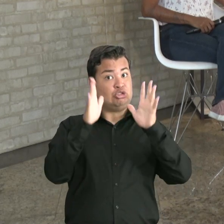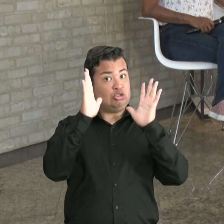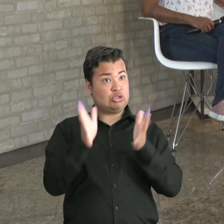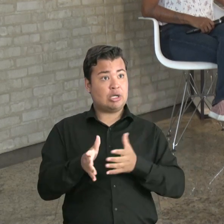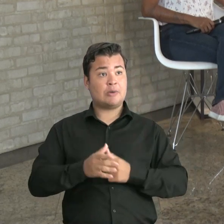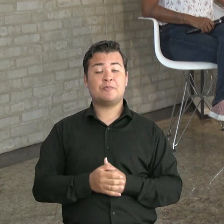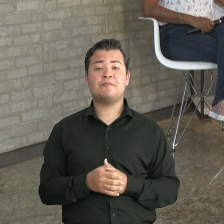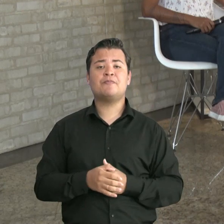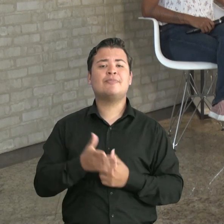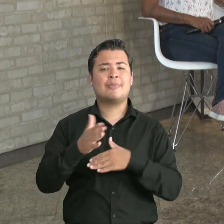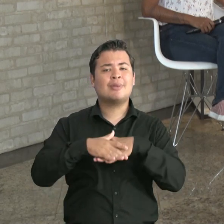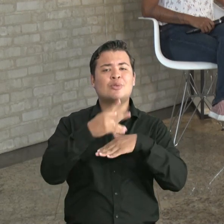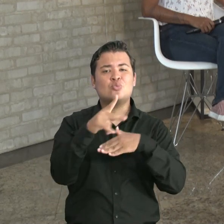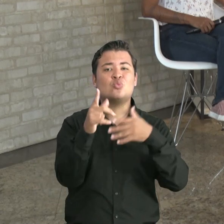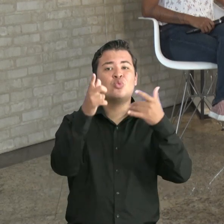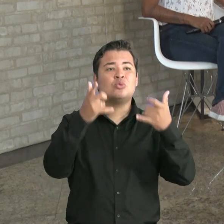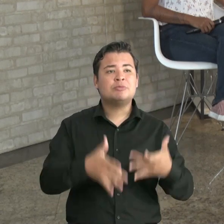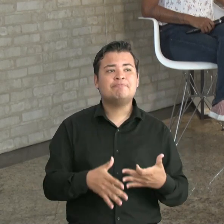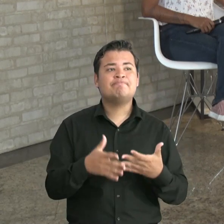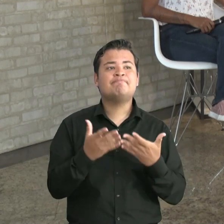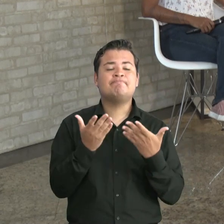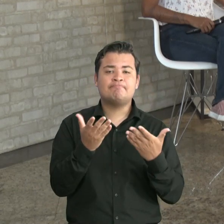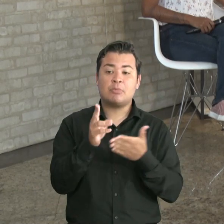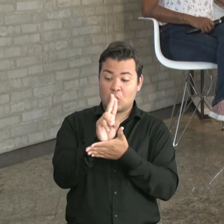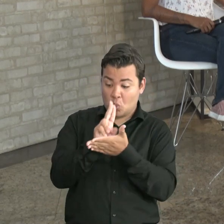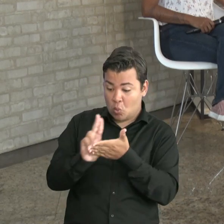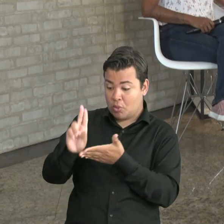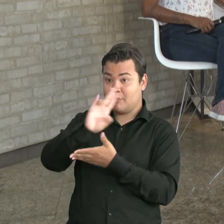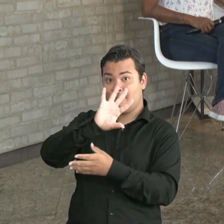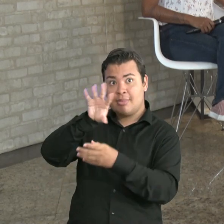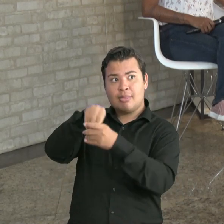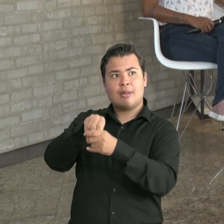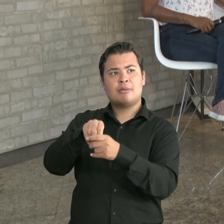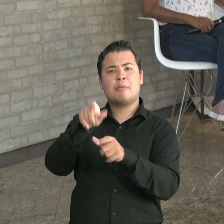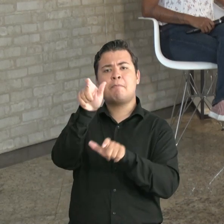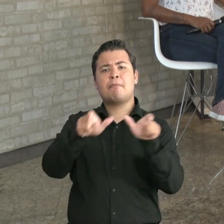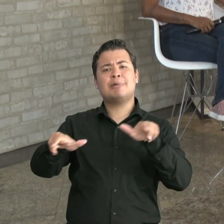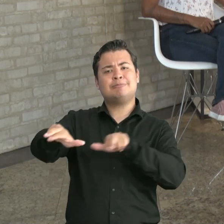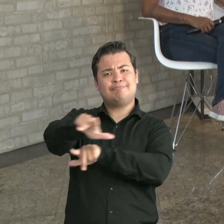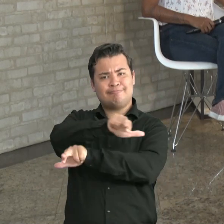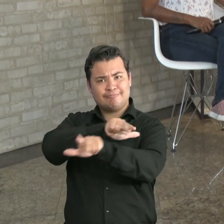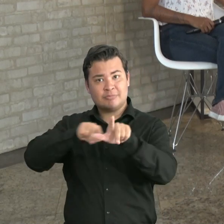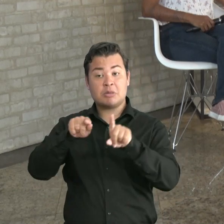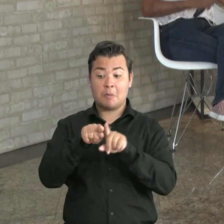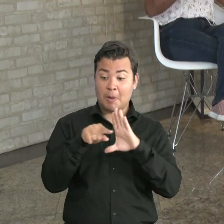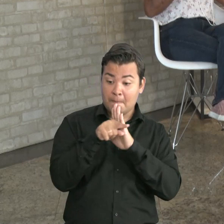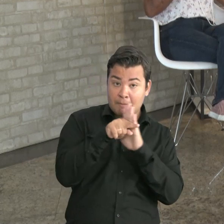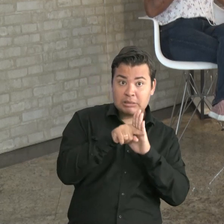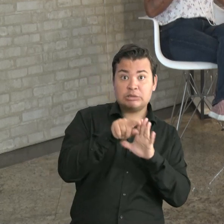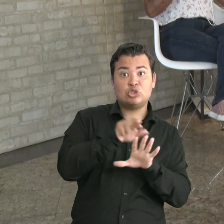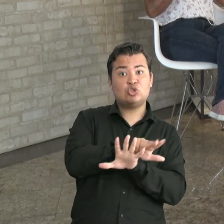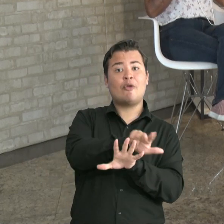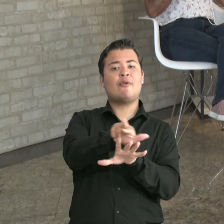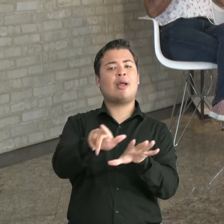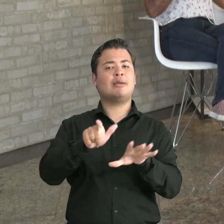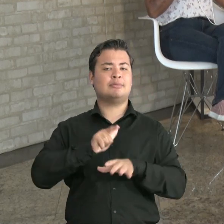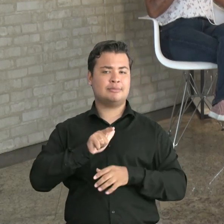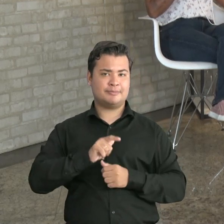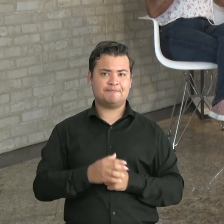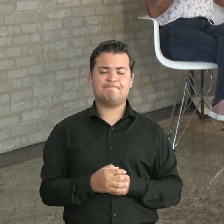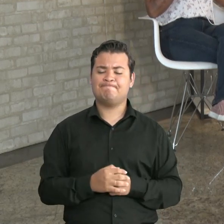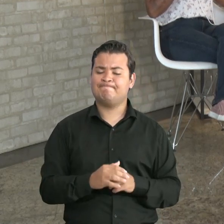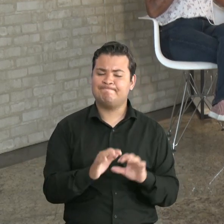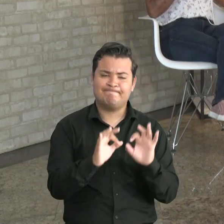senhora falasse um pouco disso, né? A universidade, na sua diversidade, desenvolvendo pesquisa também diversa. Perfeito,